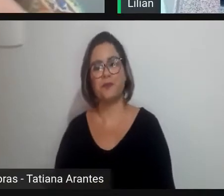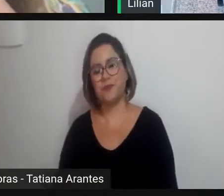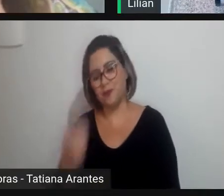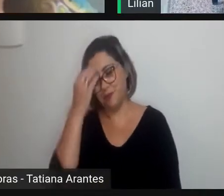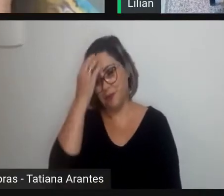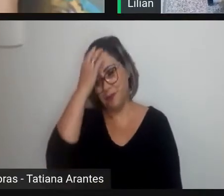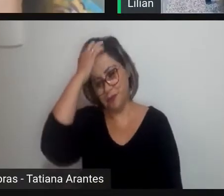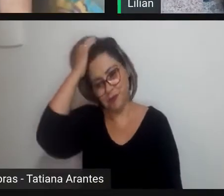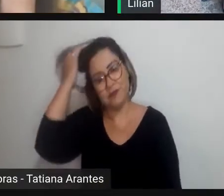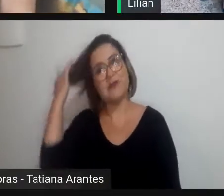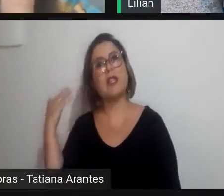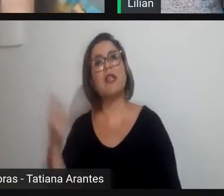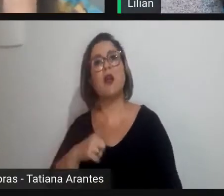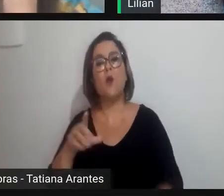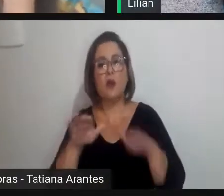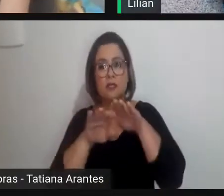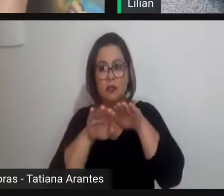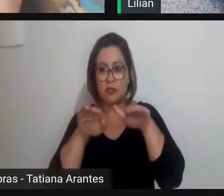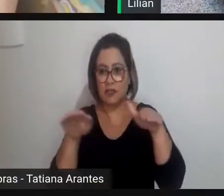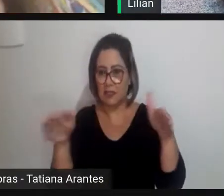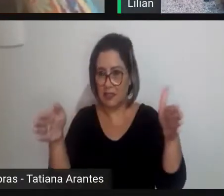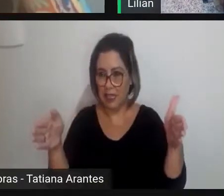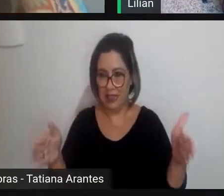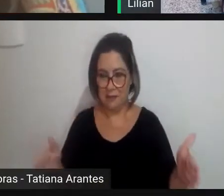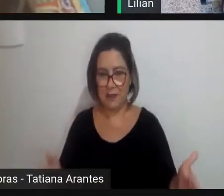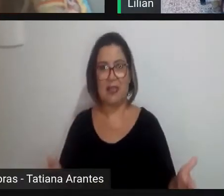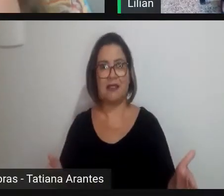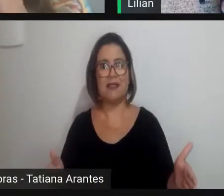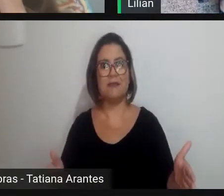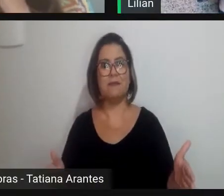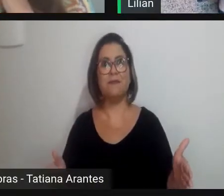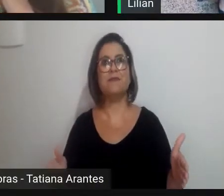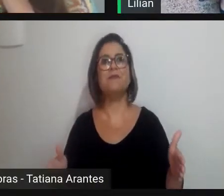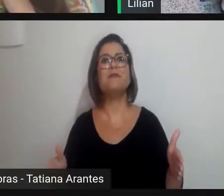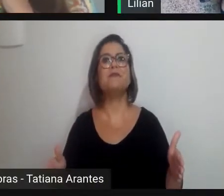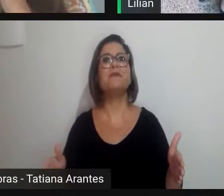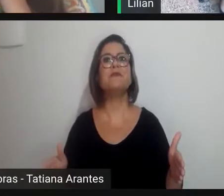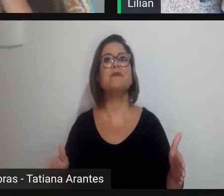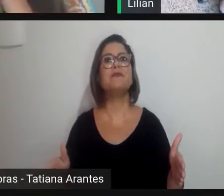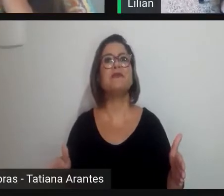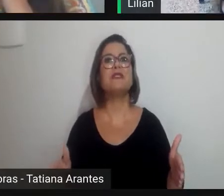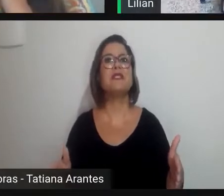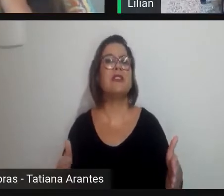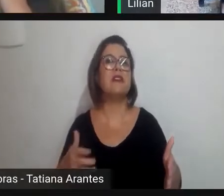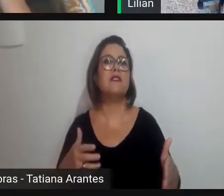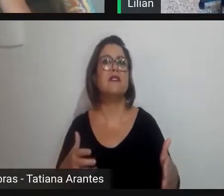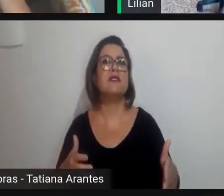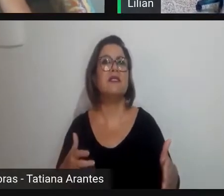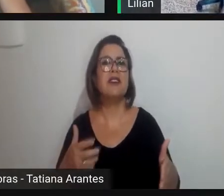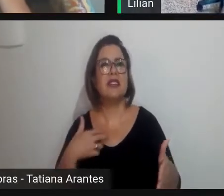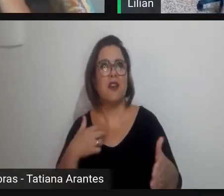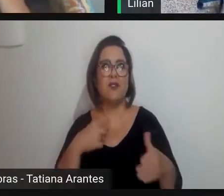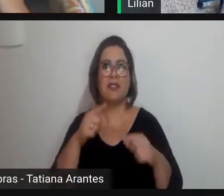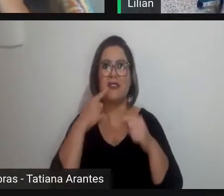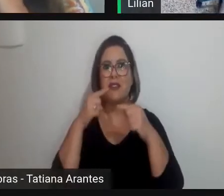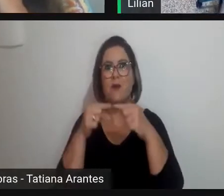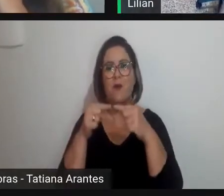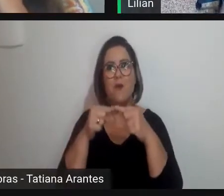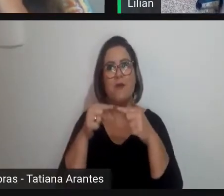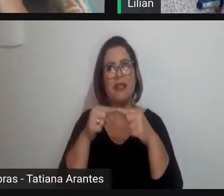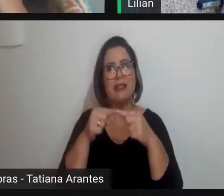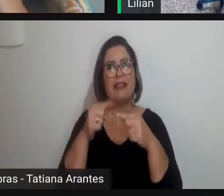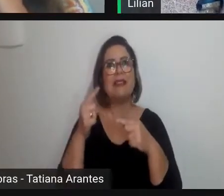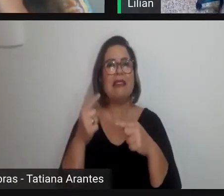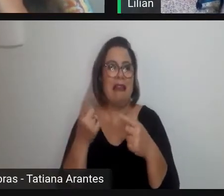a mesa fixa e acontece essa situação, não tem jeito. Eu tenho que adequar. Mas, por exemplo,